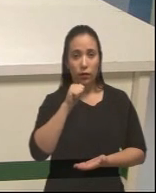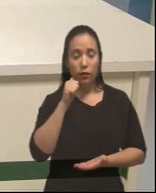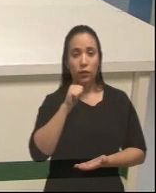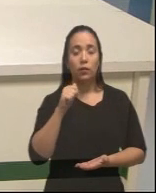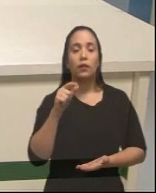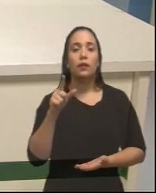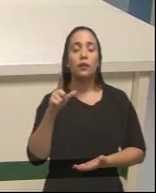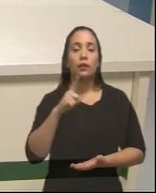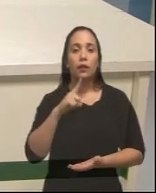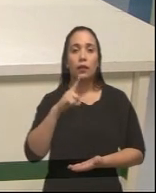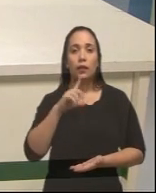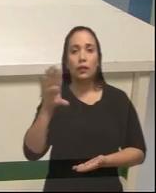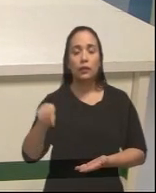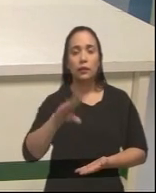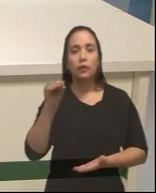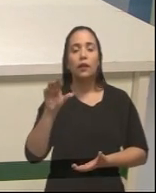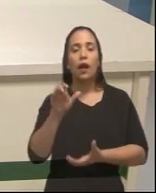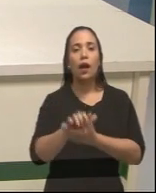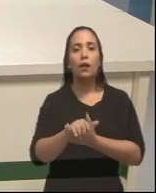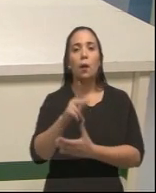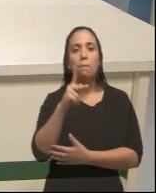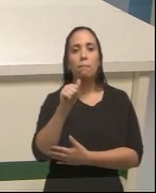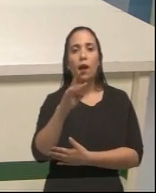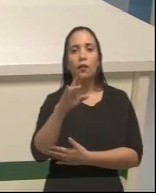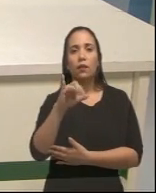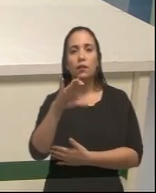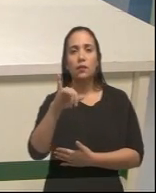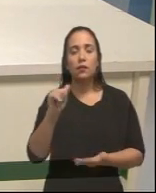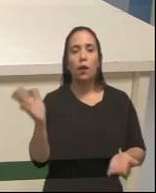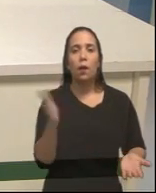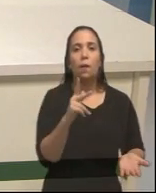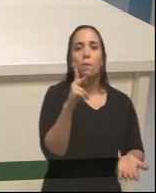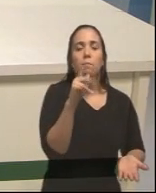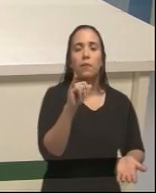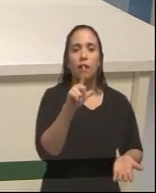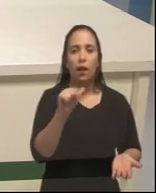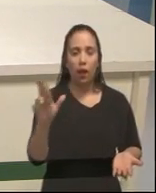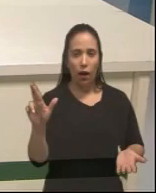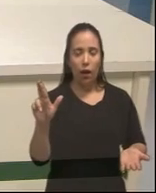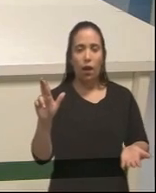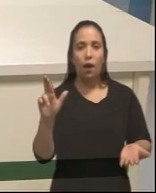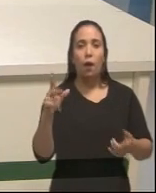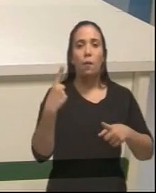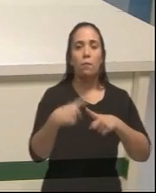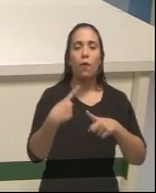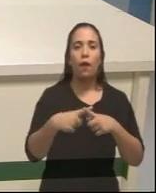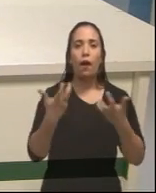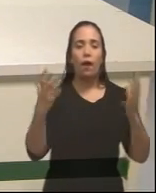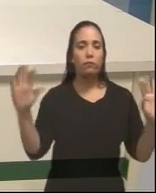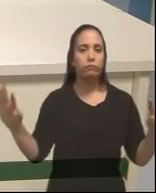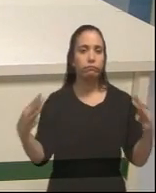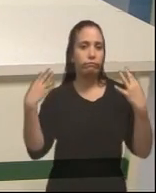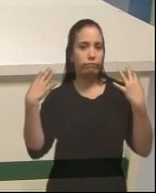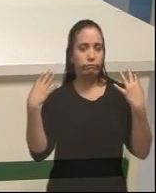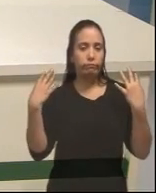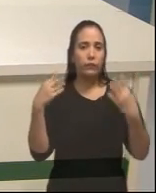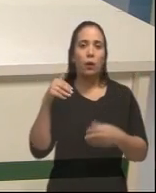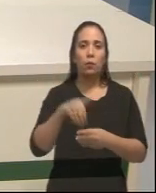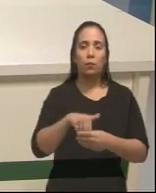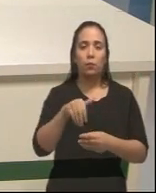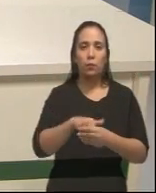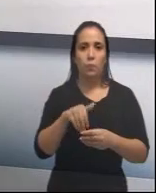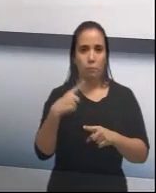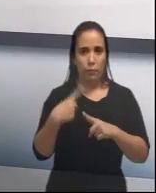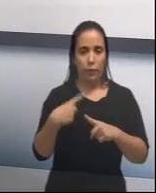era acusado de viver com a Patrícia Pilar para poder... ter holofote e melhorar a campanha política dele. A